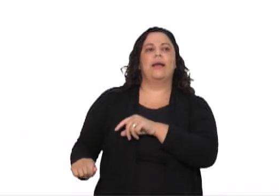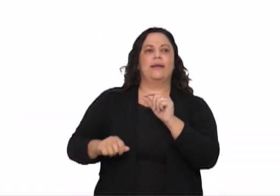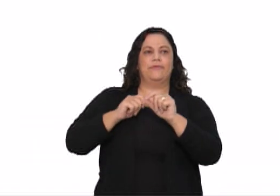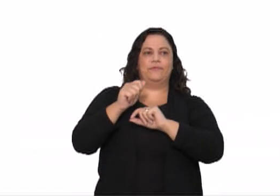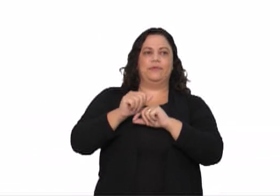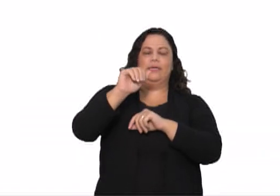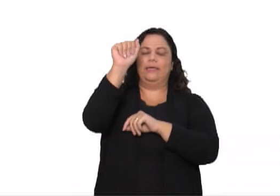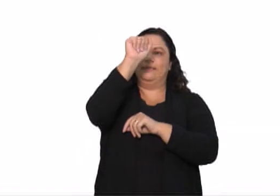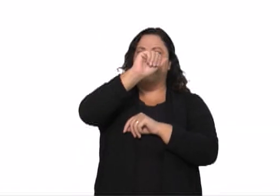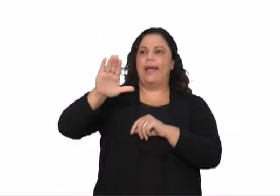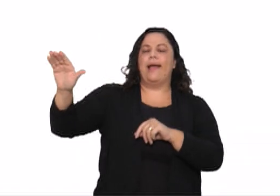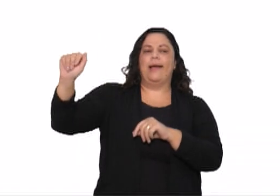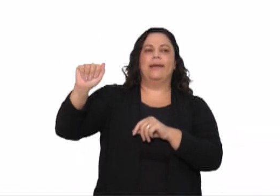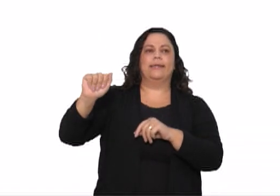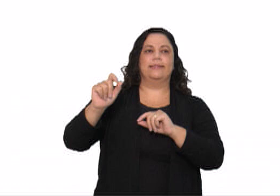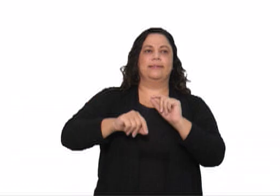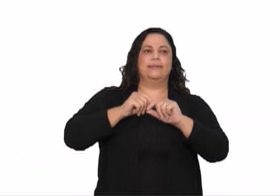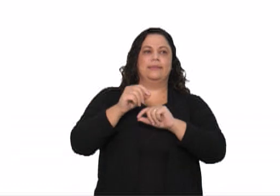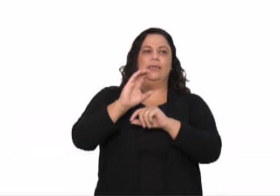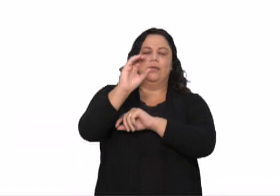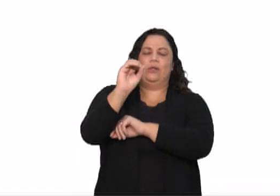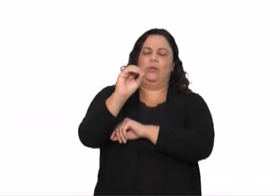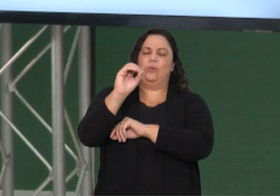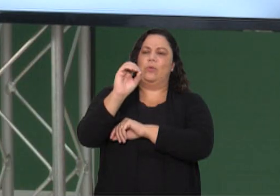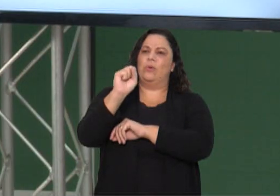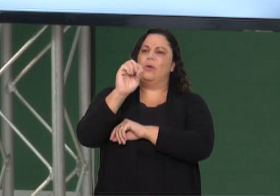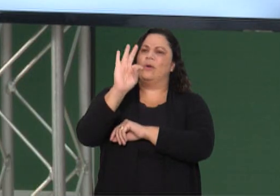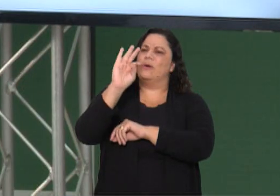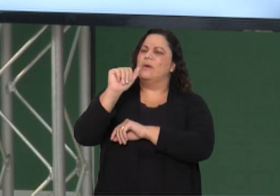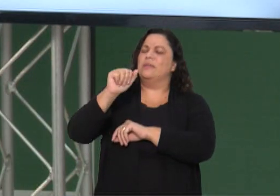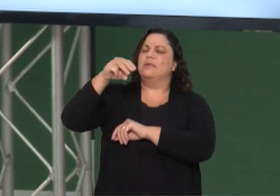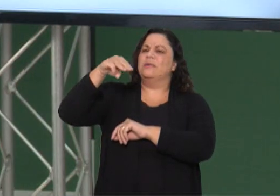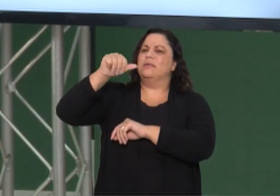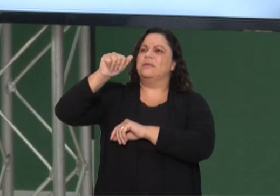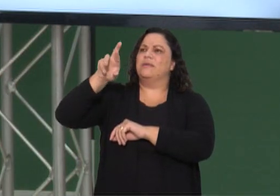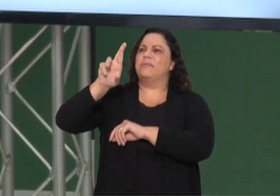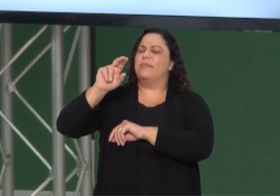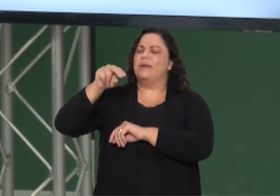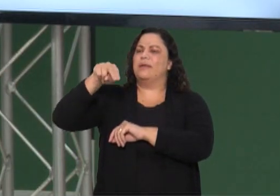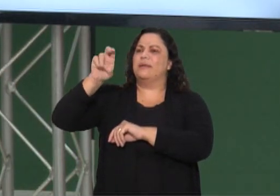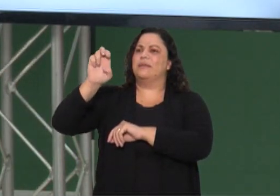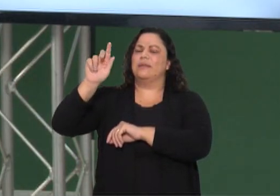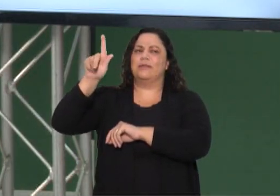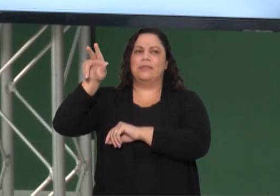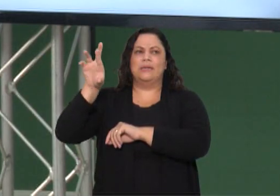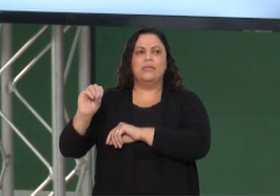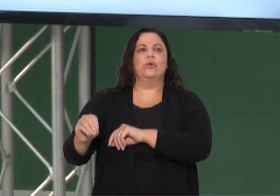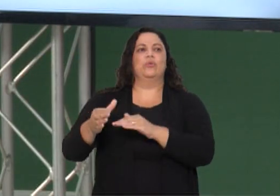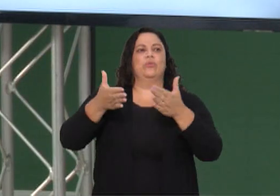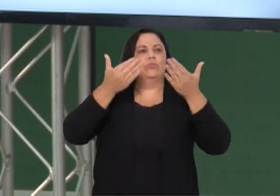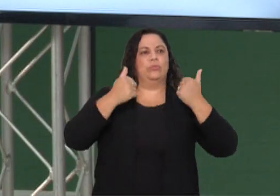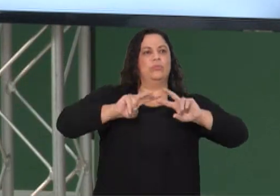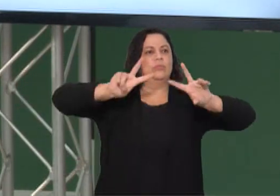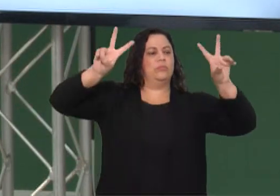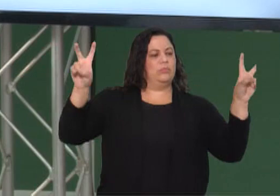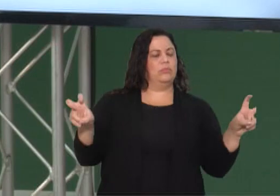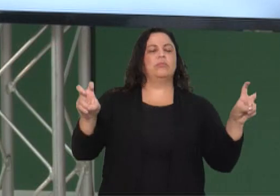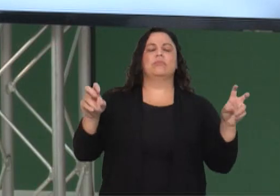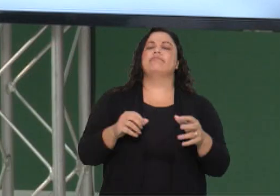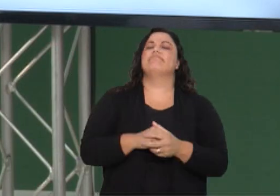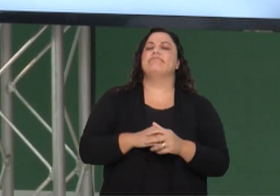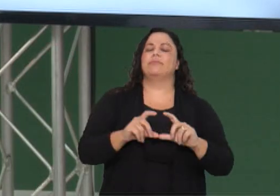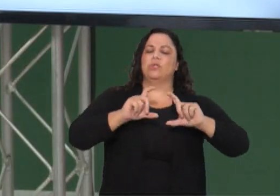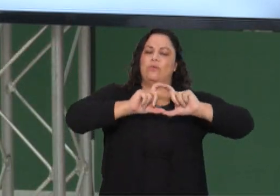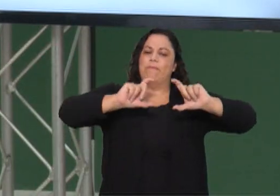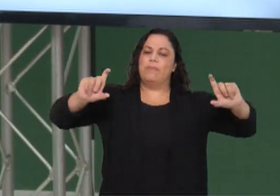esse período dessas migrações, usamos na história o termo Segunda Diáspora Grega. Esse é o termo desse período,